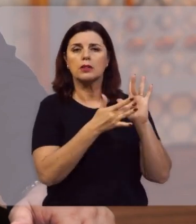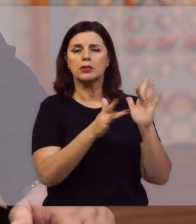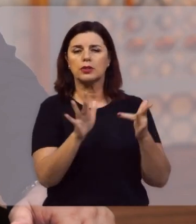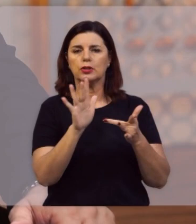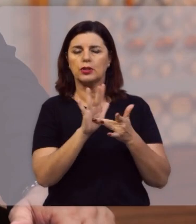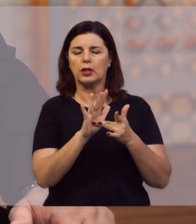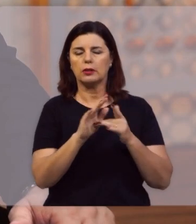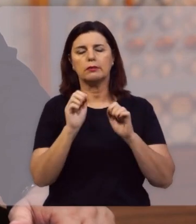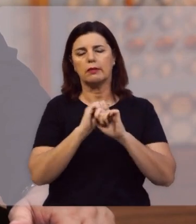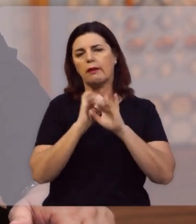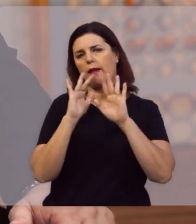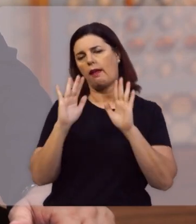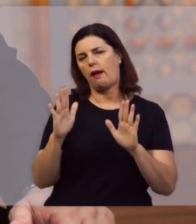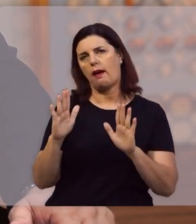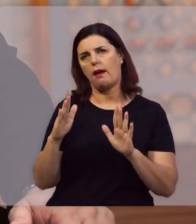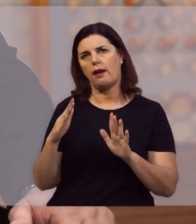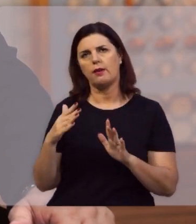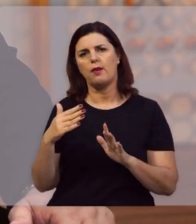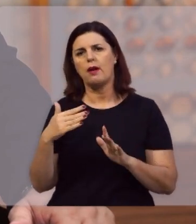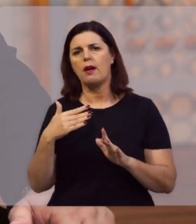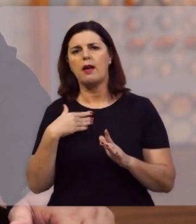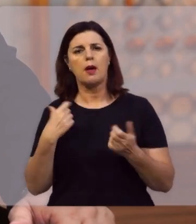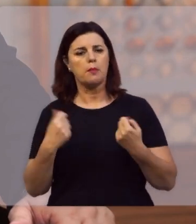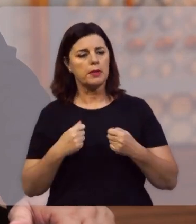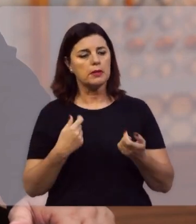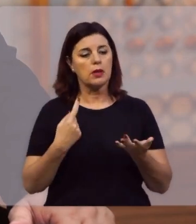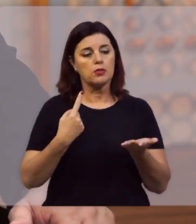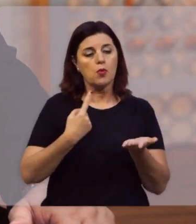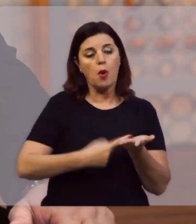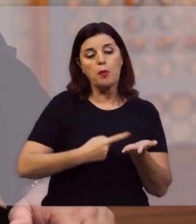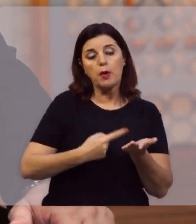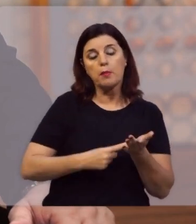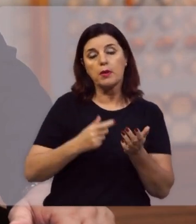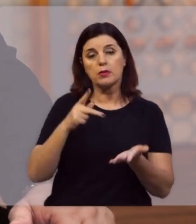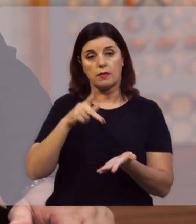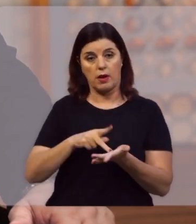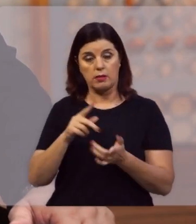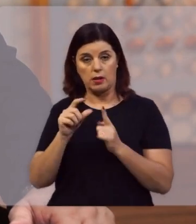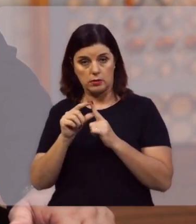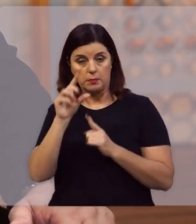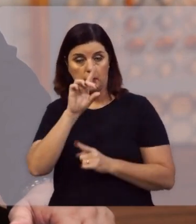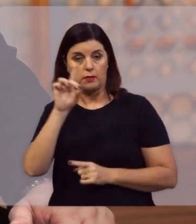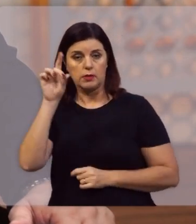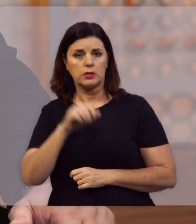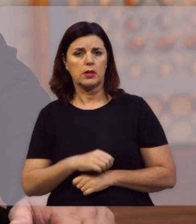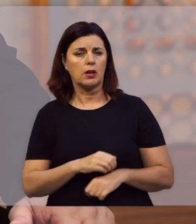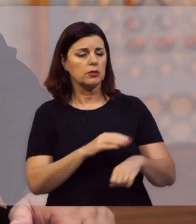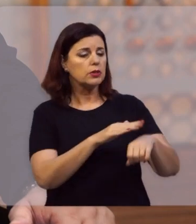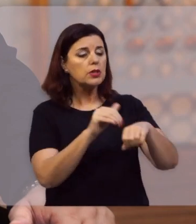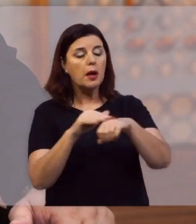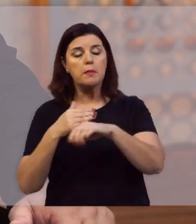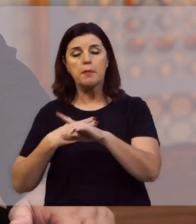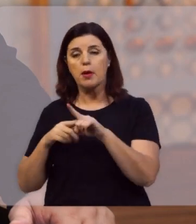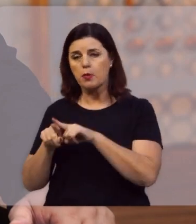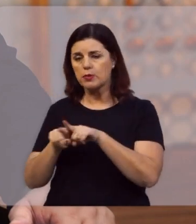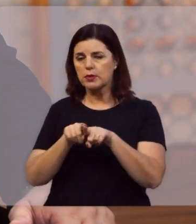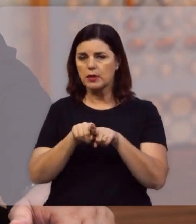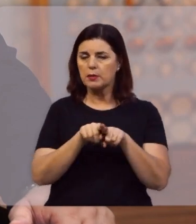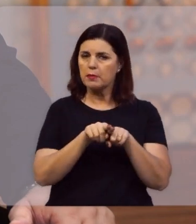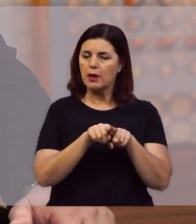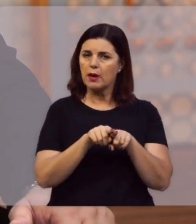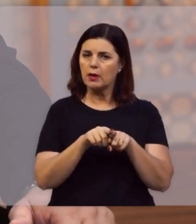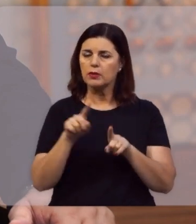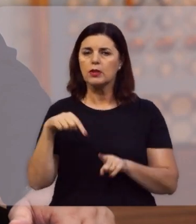claro que isso não me exime de ter um compromisso com a verdade da palavra de Deus e chamar os meus irmãos aqui